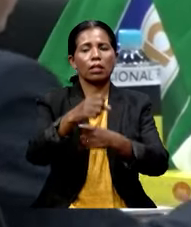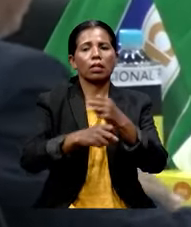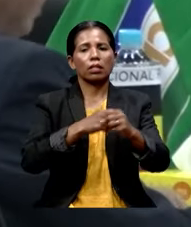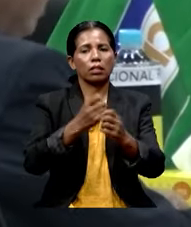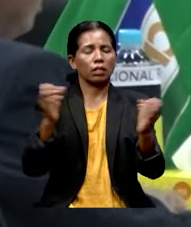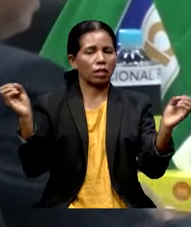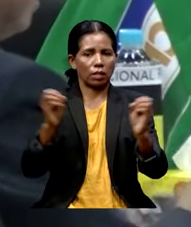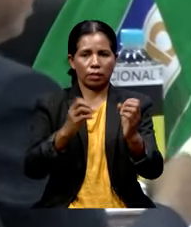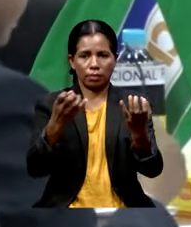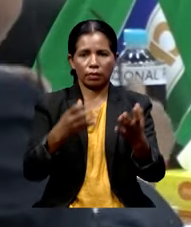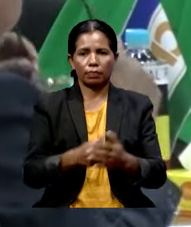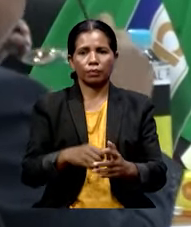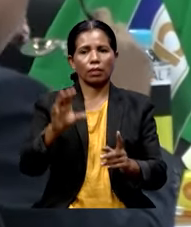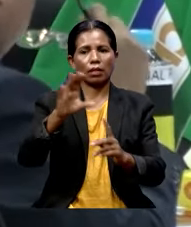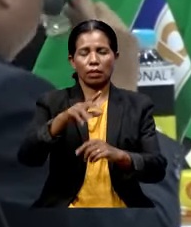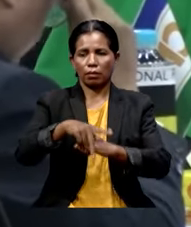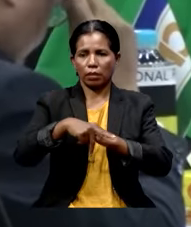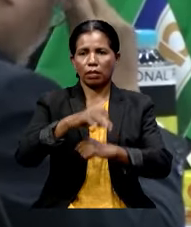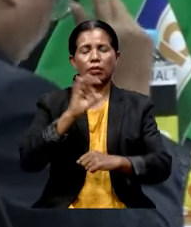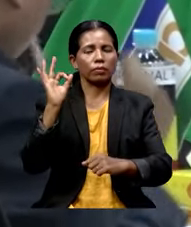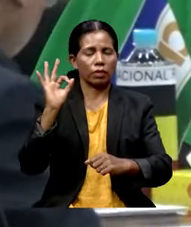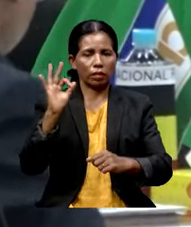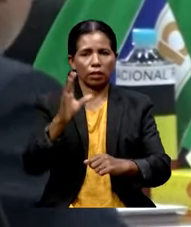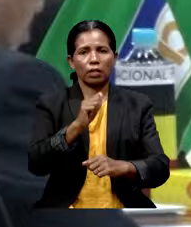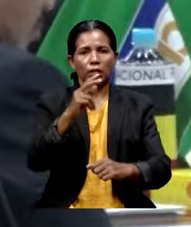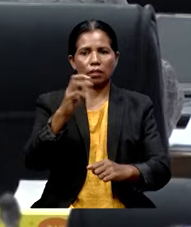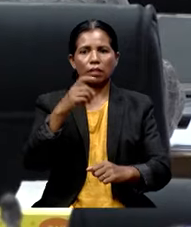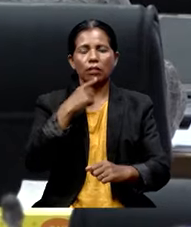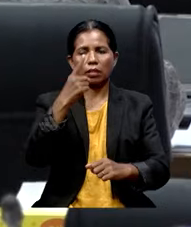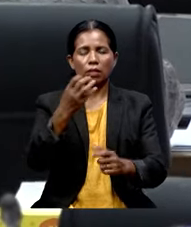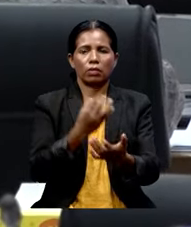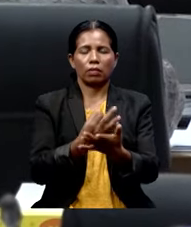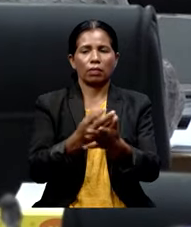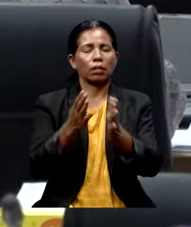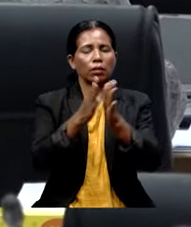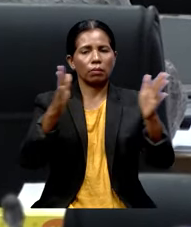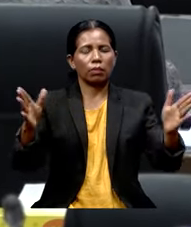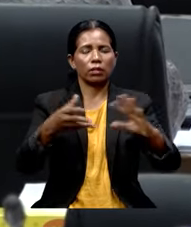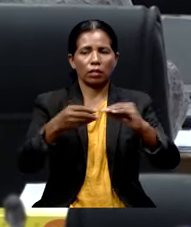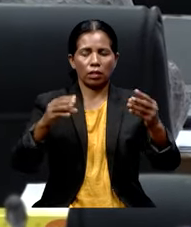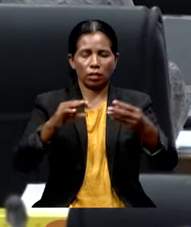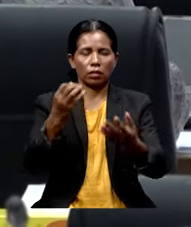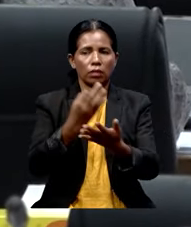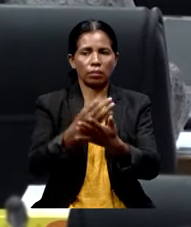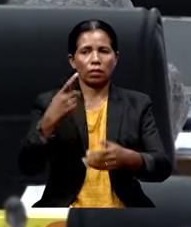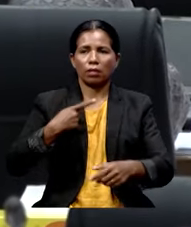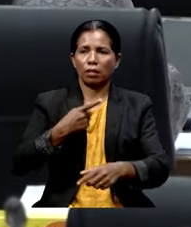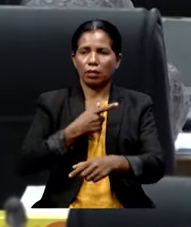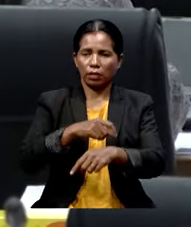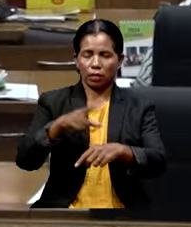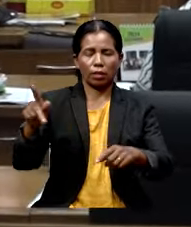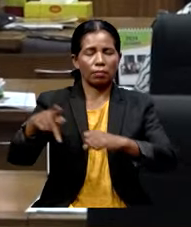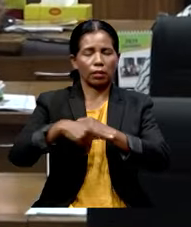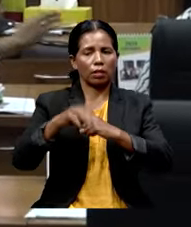la suficiente. Chefe bancário Fretilin Aniceto Guterres considera orçamento ne bote a história orçamento Parlamento Nian, no bancada